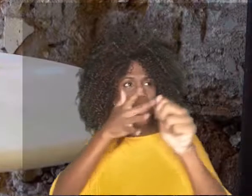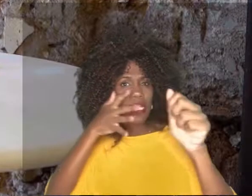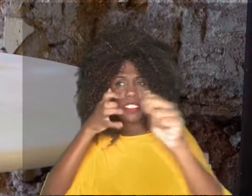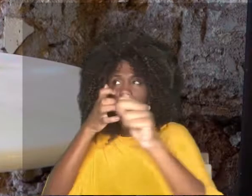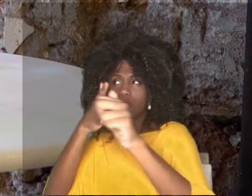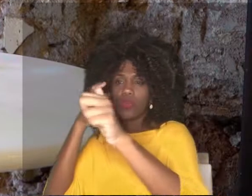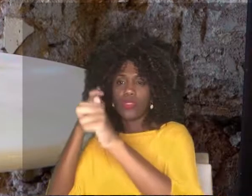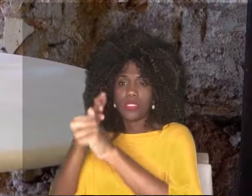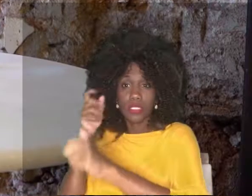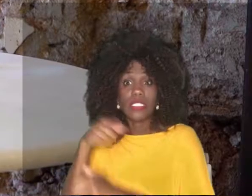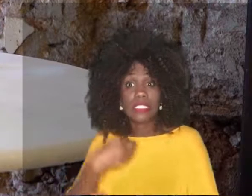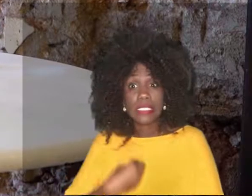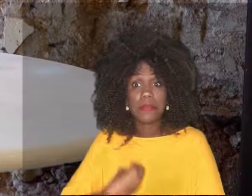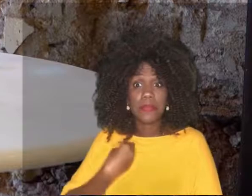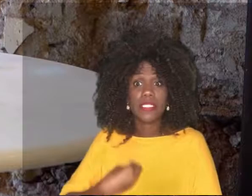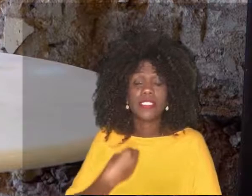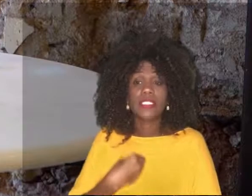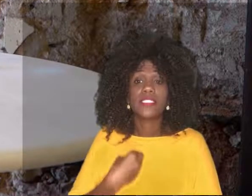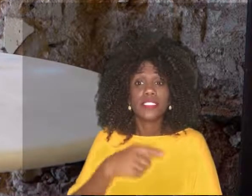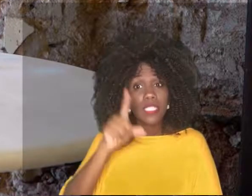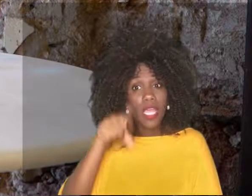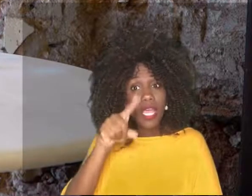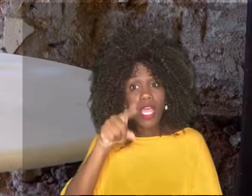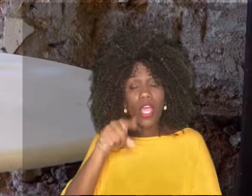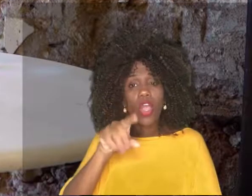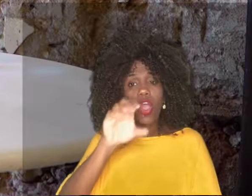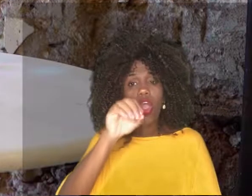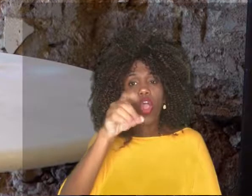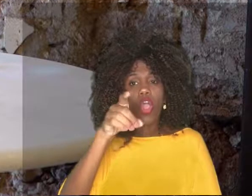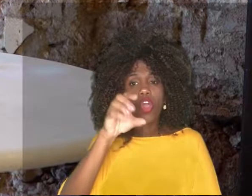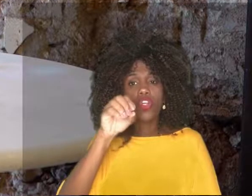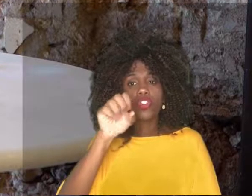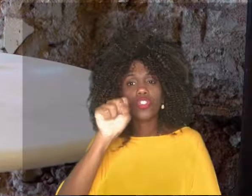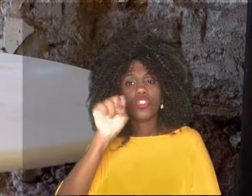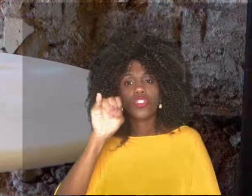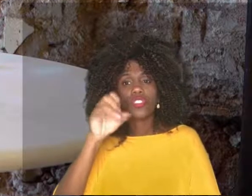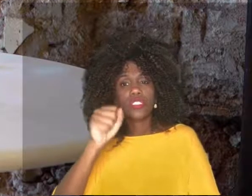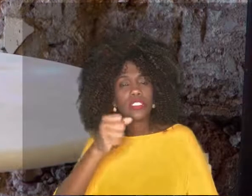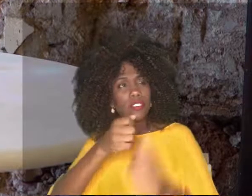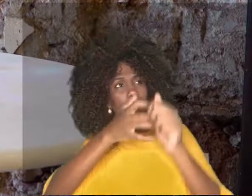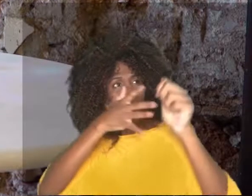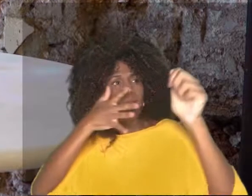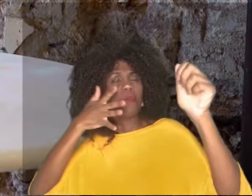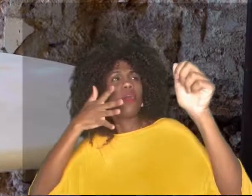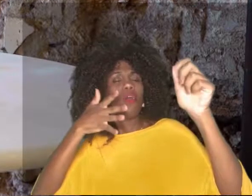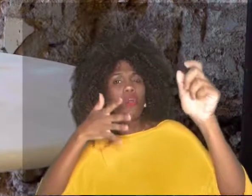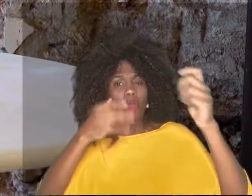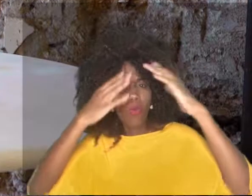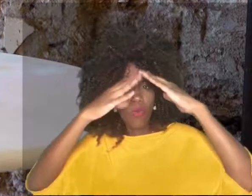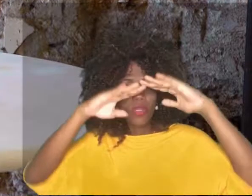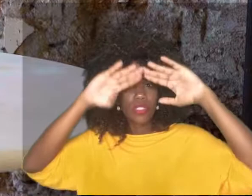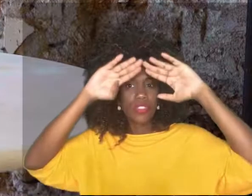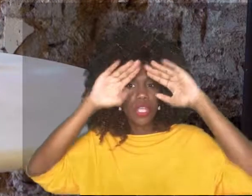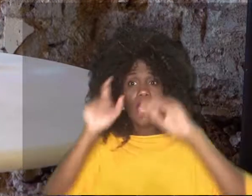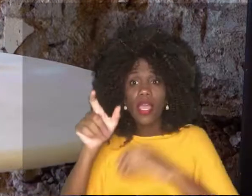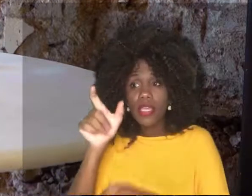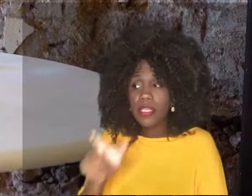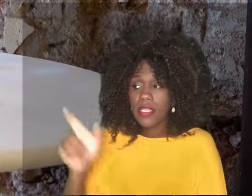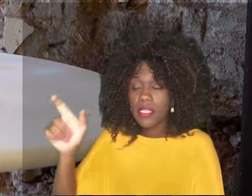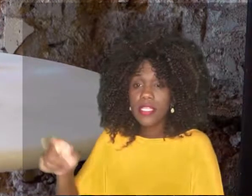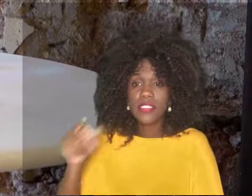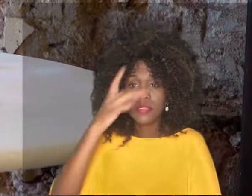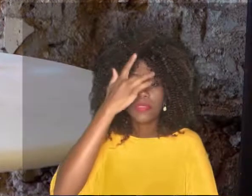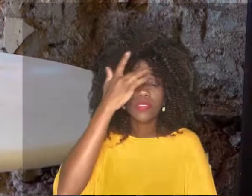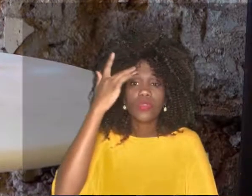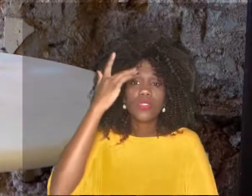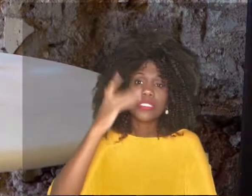né, e a presença de Oxóssi na civilização, na humanidade. E é através dos caçadores